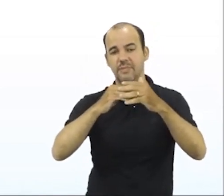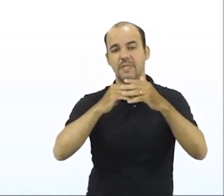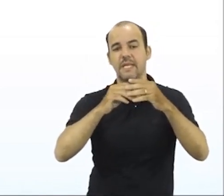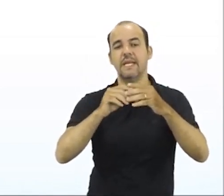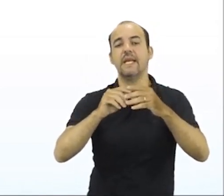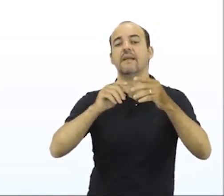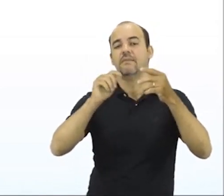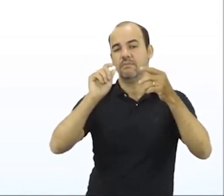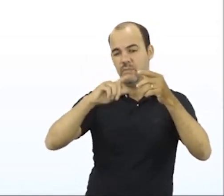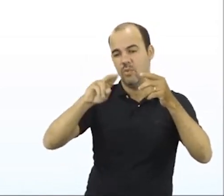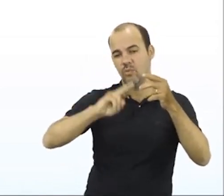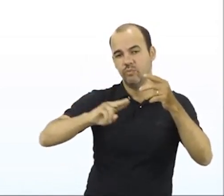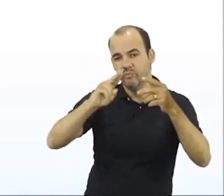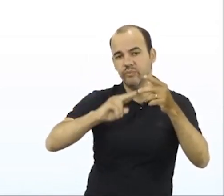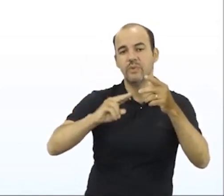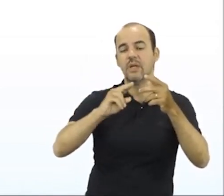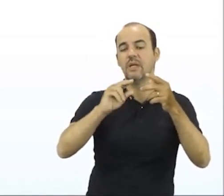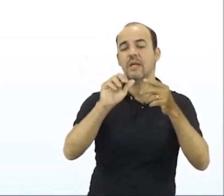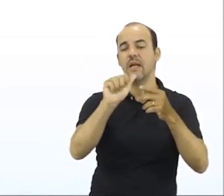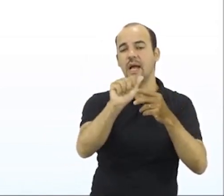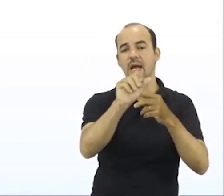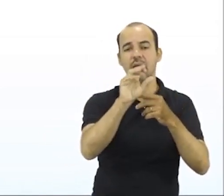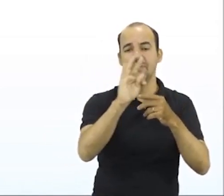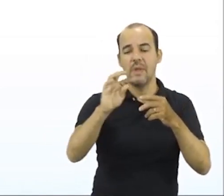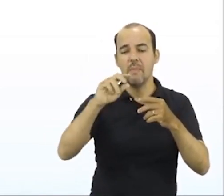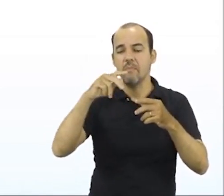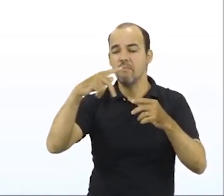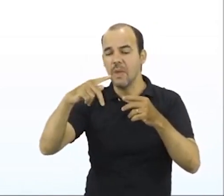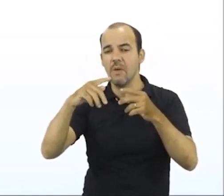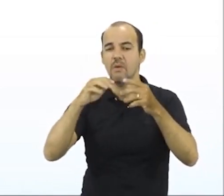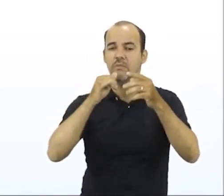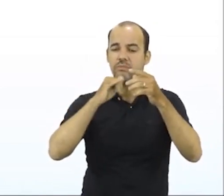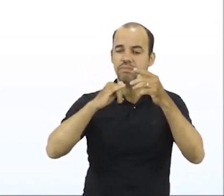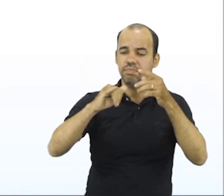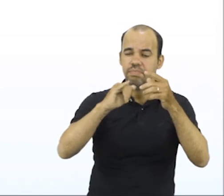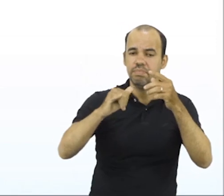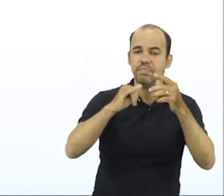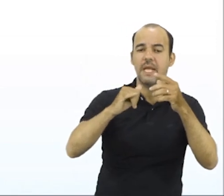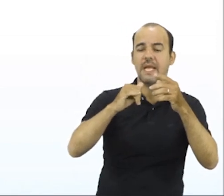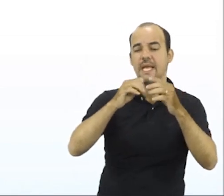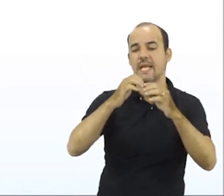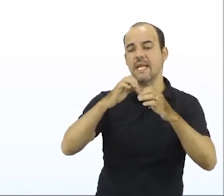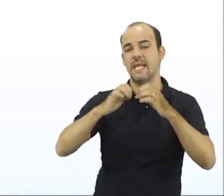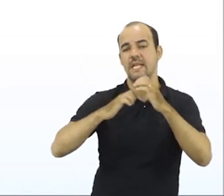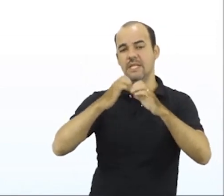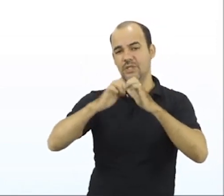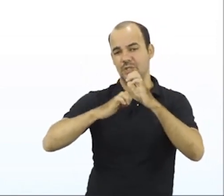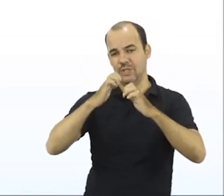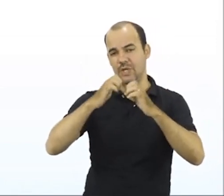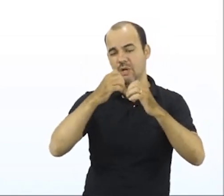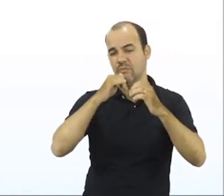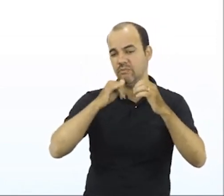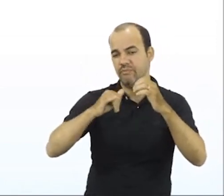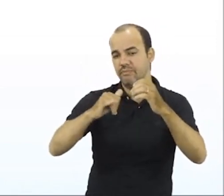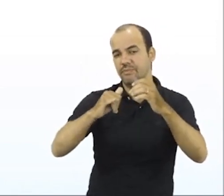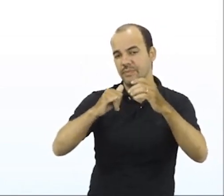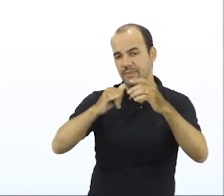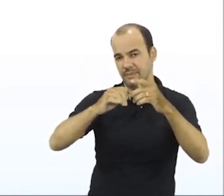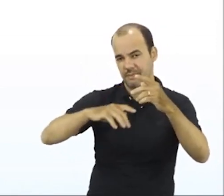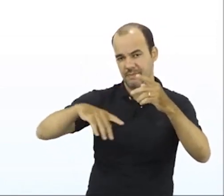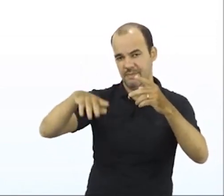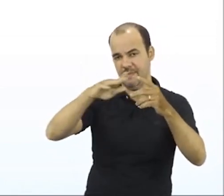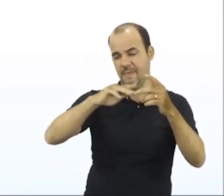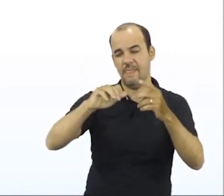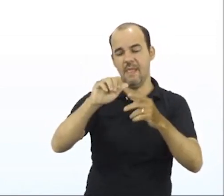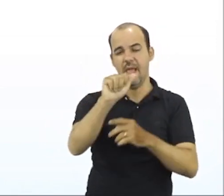gasta ATP. Aí você já pode estar dizendo, beleza, ele botou ATP aí, mas eu nem sei o que é ATP. Ô meu filho,